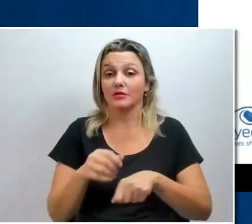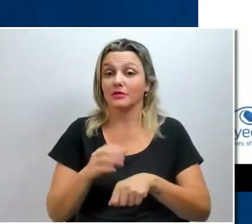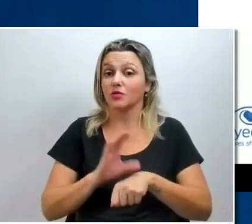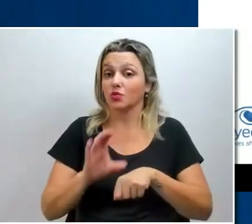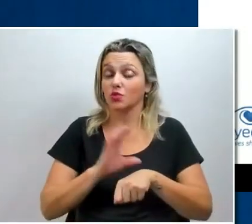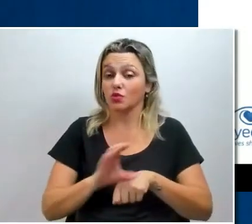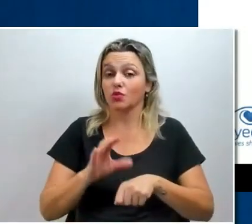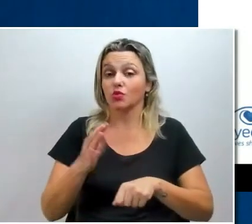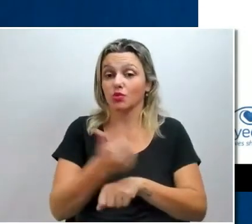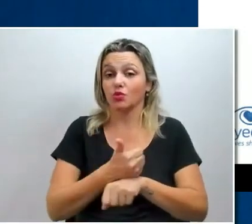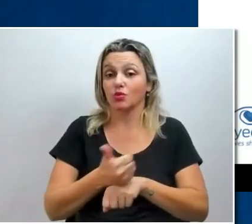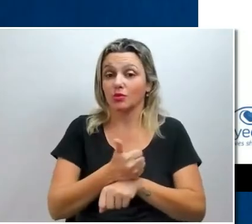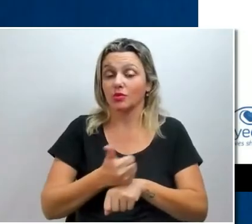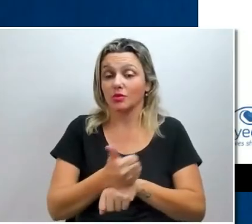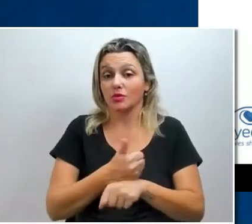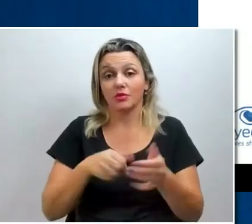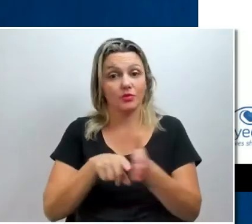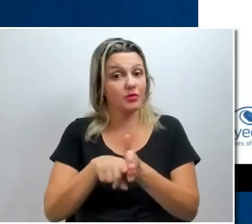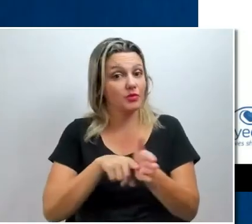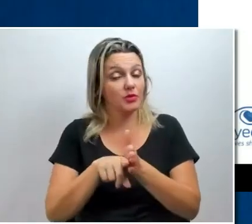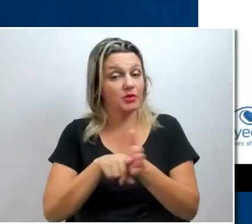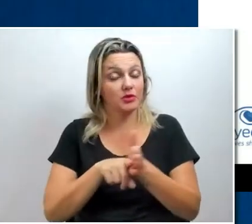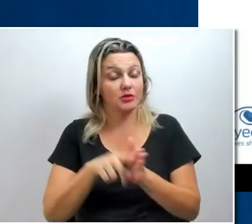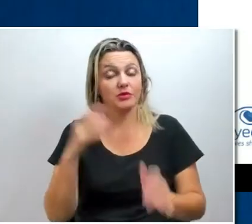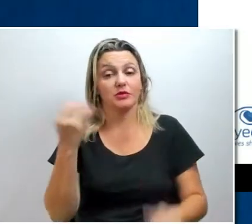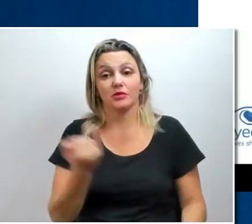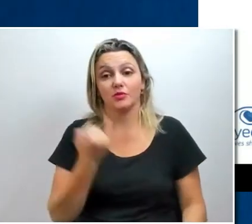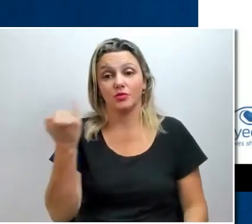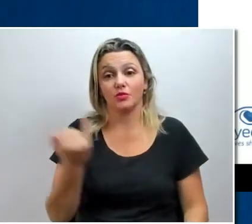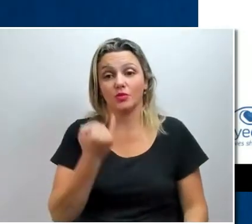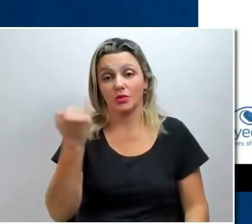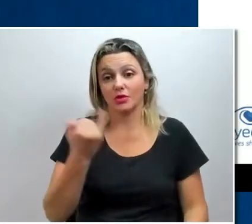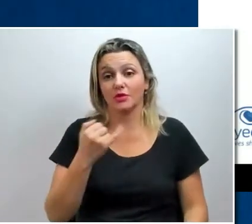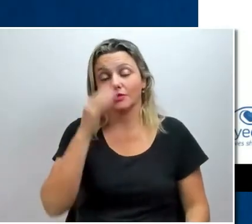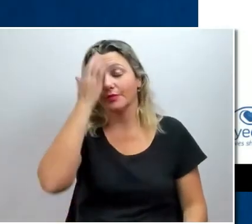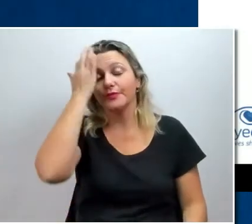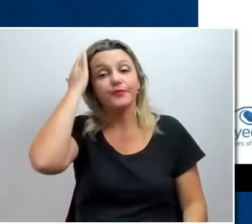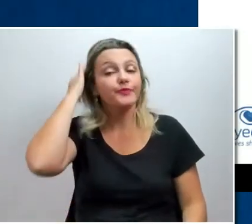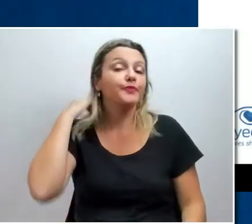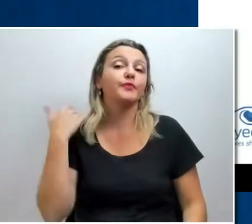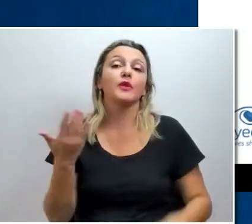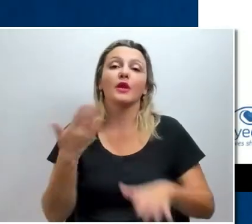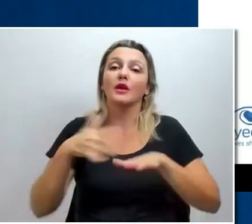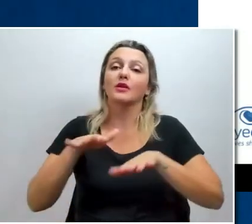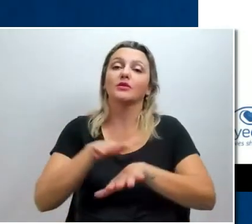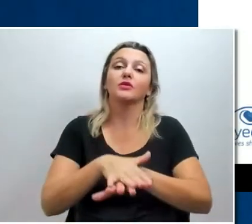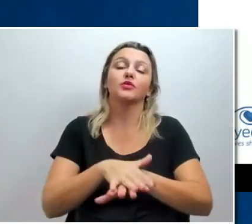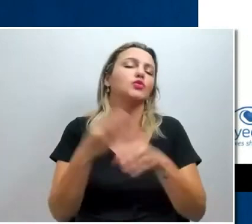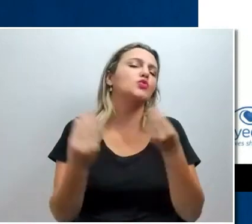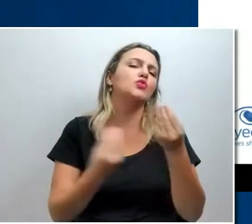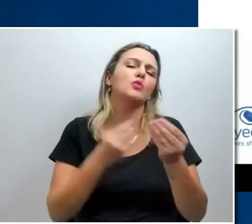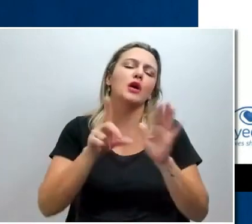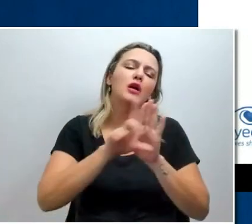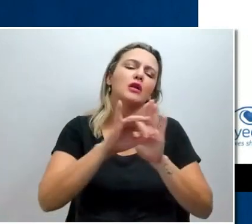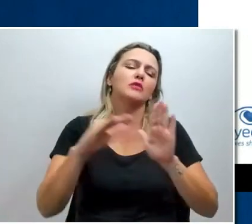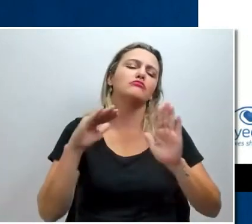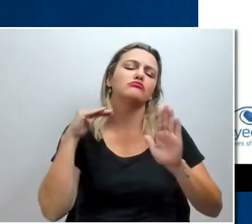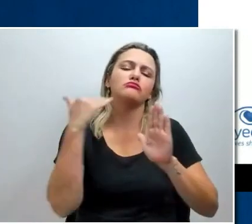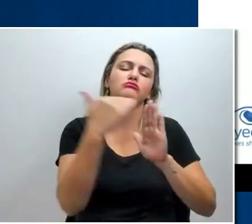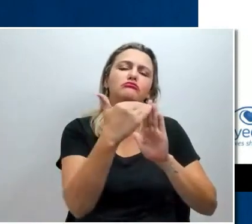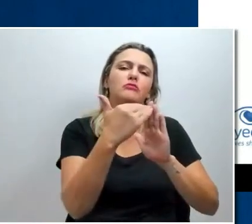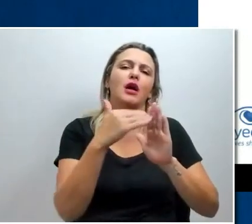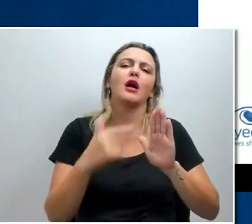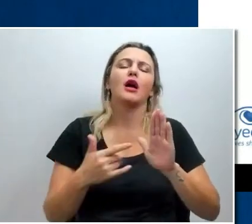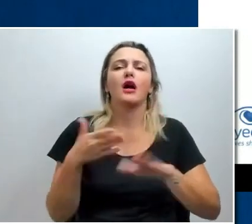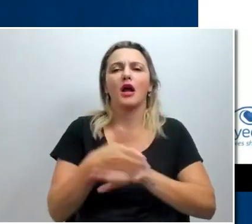investigação, pesquisa, muito importante, né, pessoal? Inclusão através de legislação, acesso à saúde, escola e